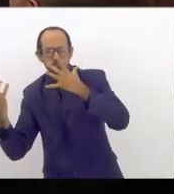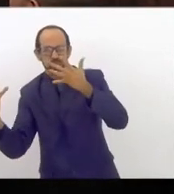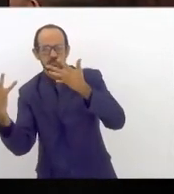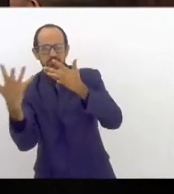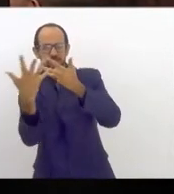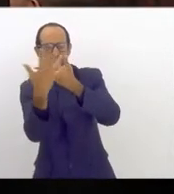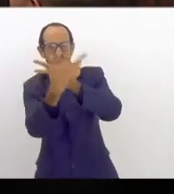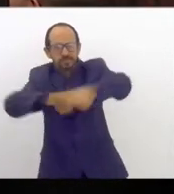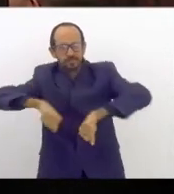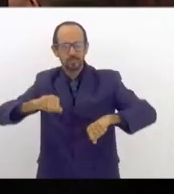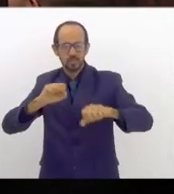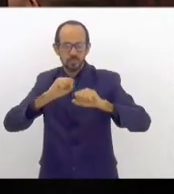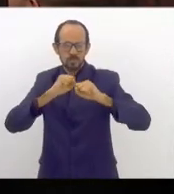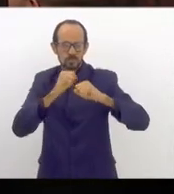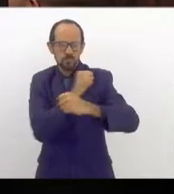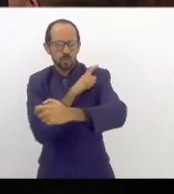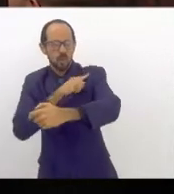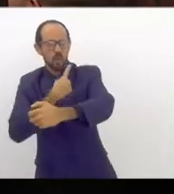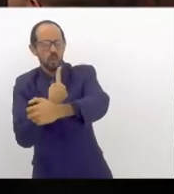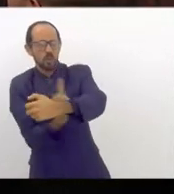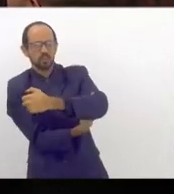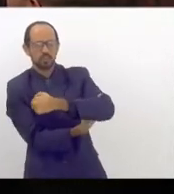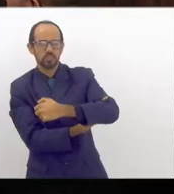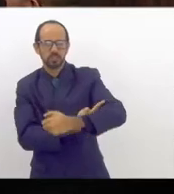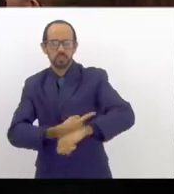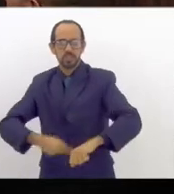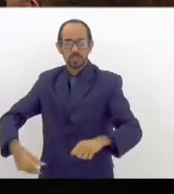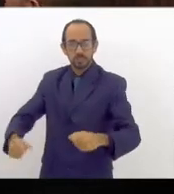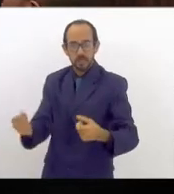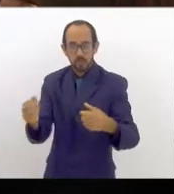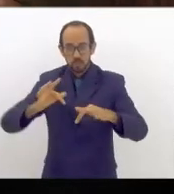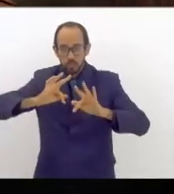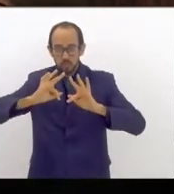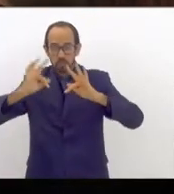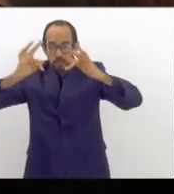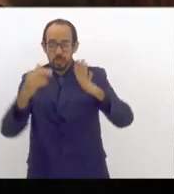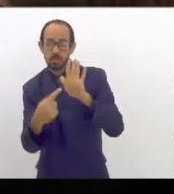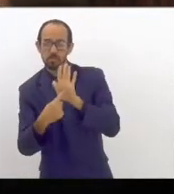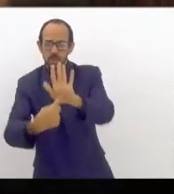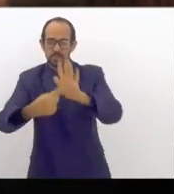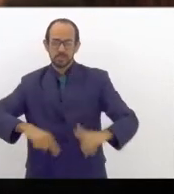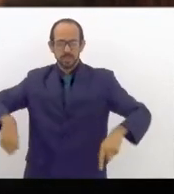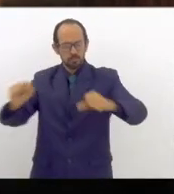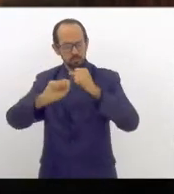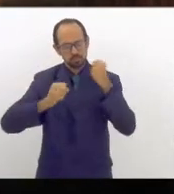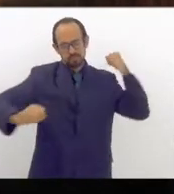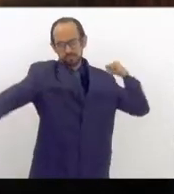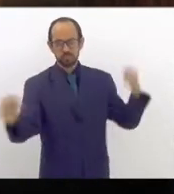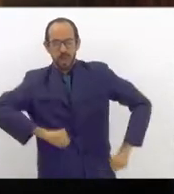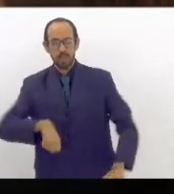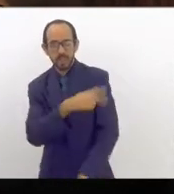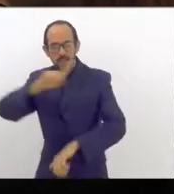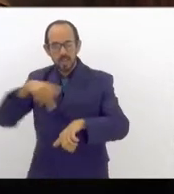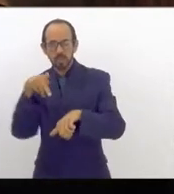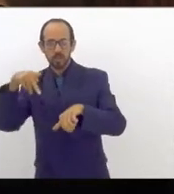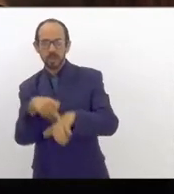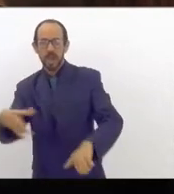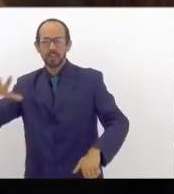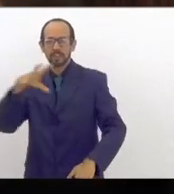esperam forte impacito conosco e o tempo todo Esperança Grande